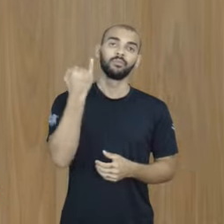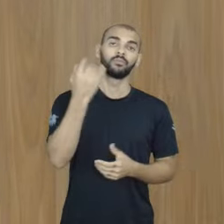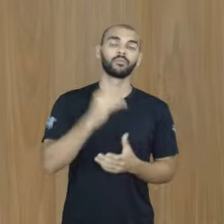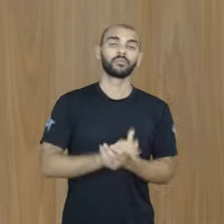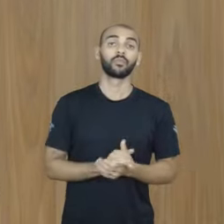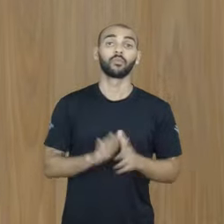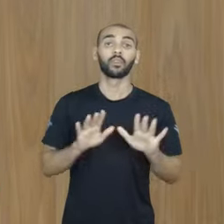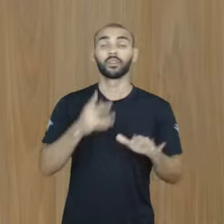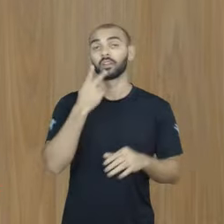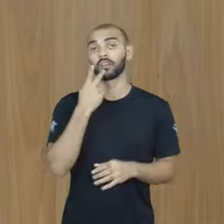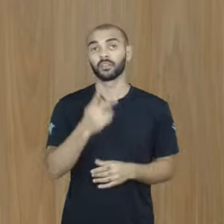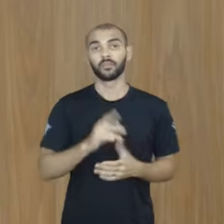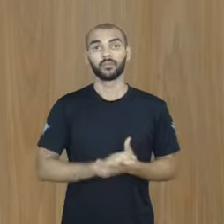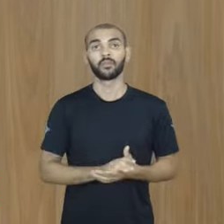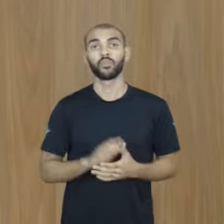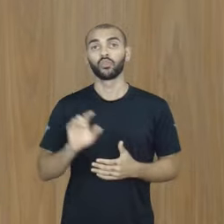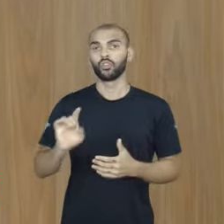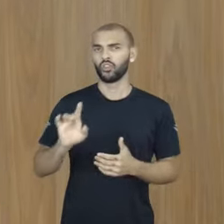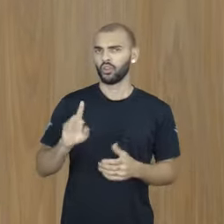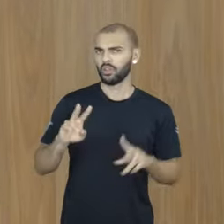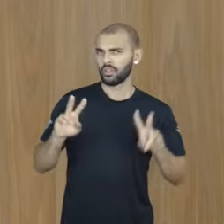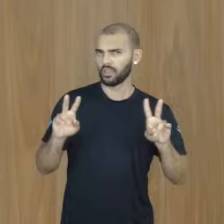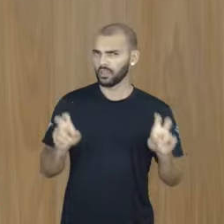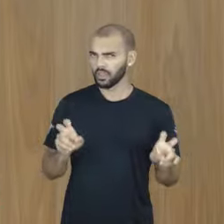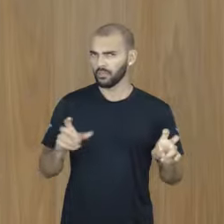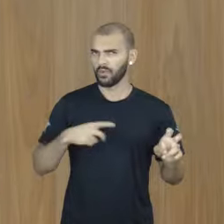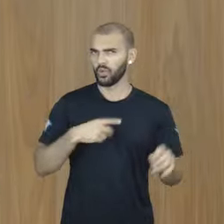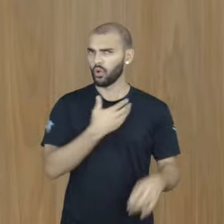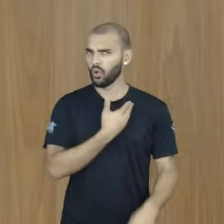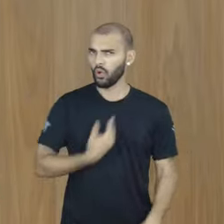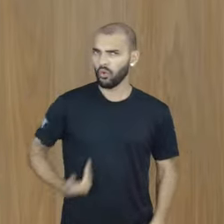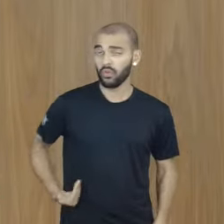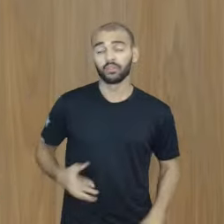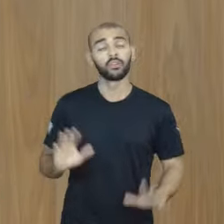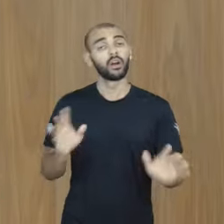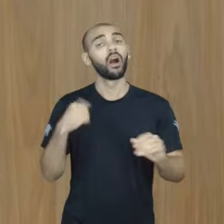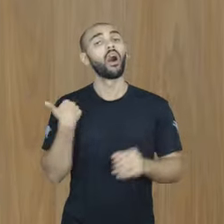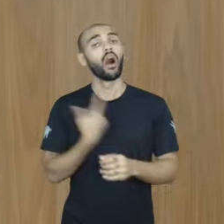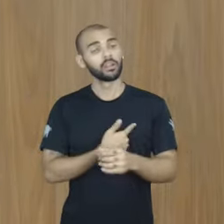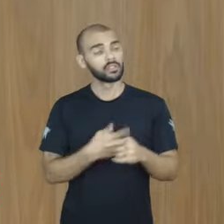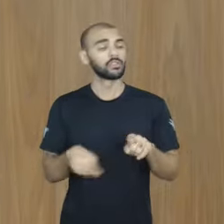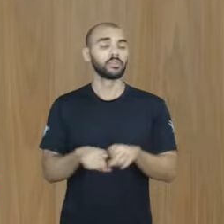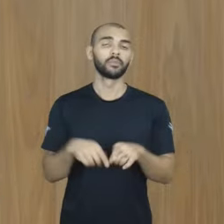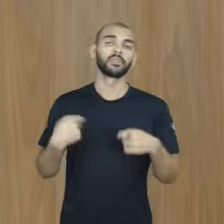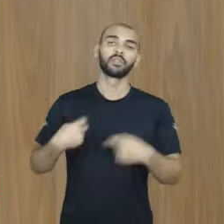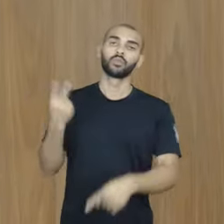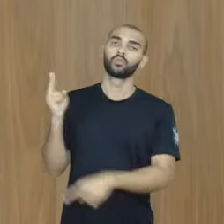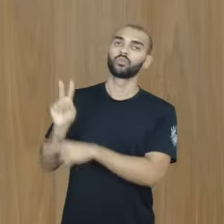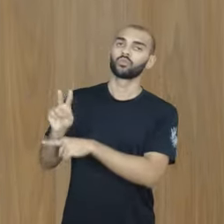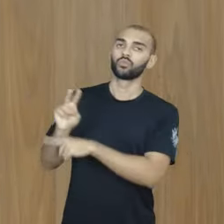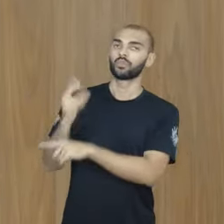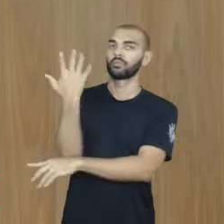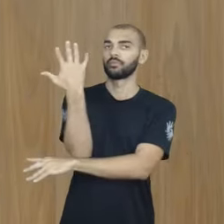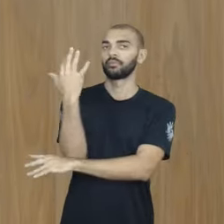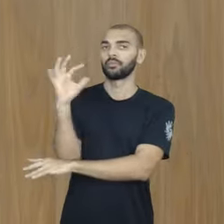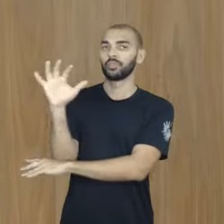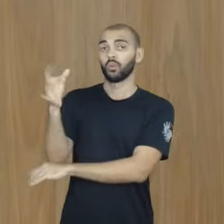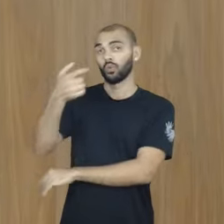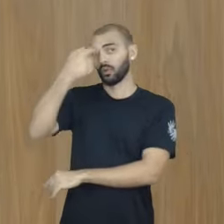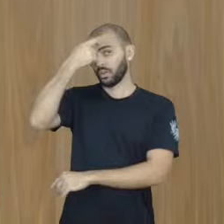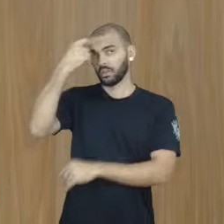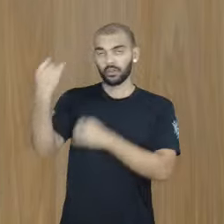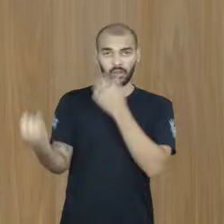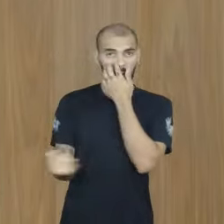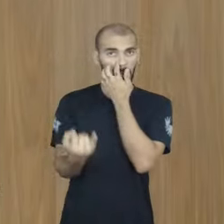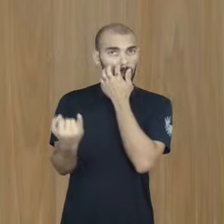diz, não falo só de governos, muito depende de nós, pessoas comprometidas com o meio ambiente. Muito importante, conscientização é primordial para